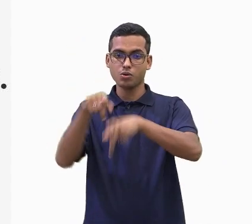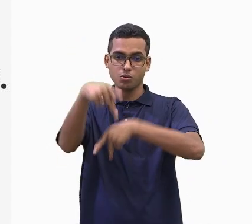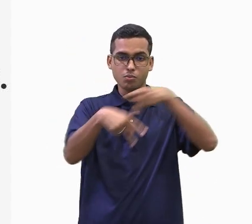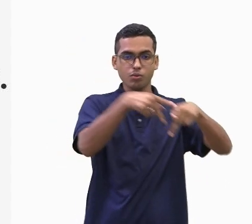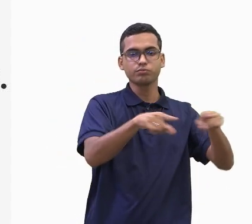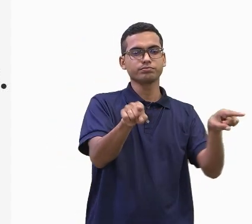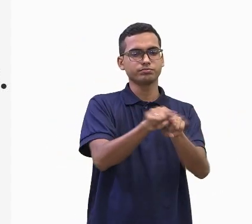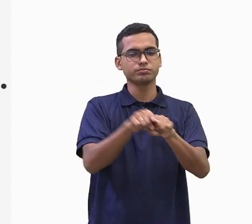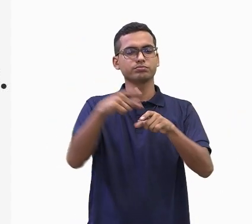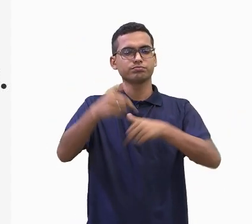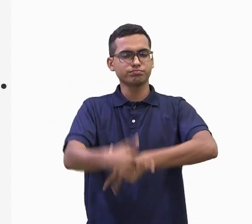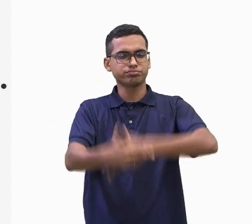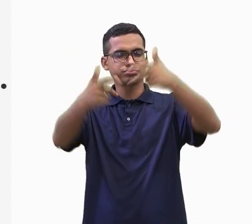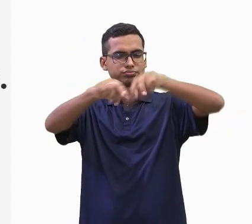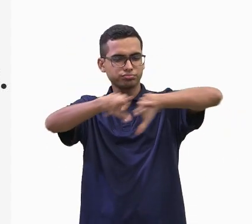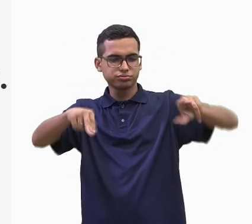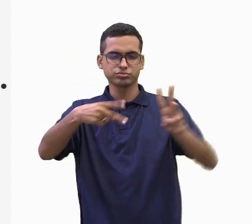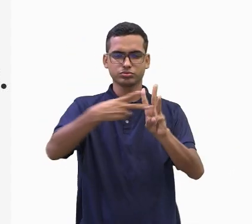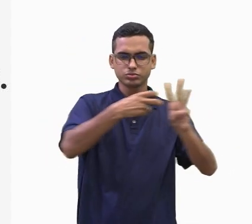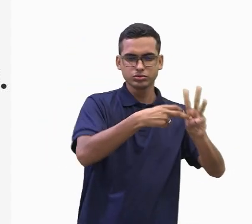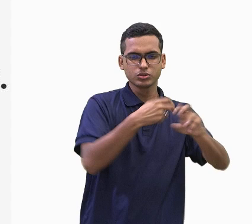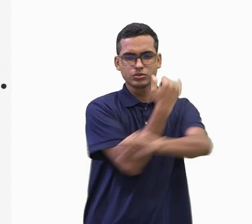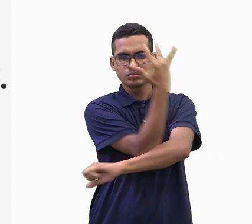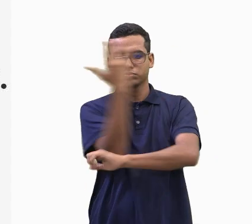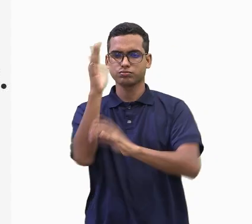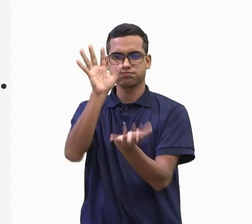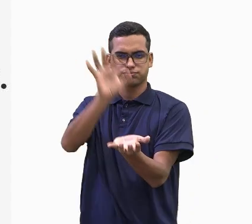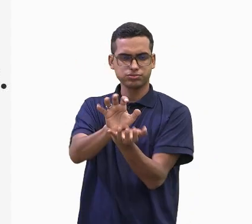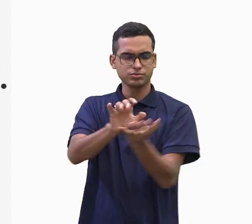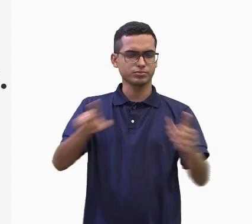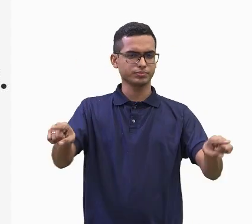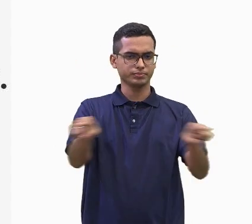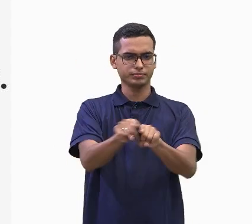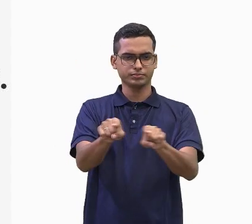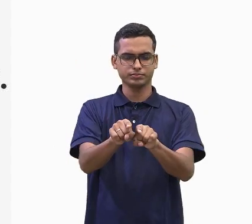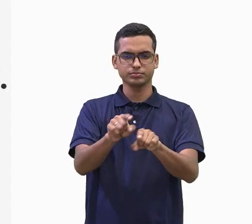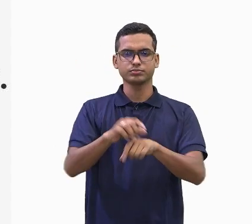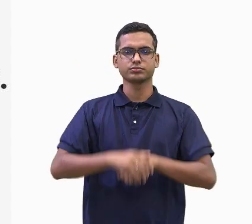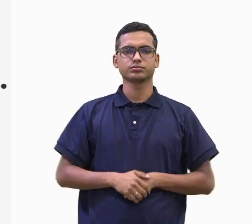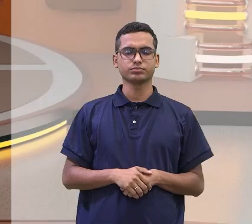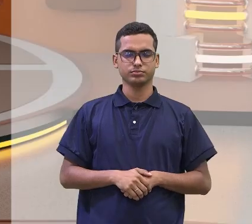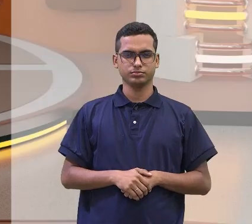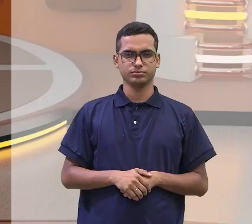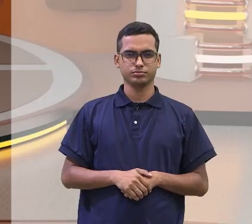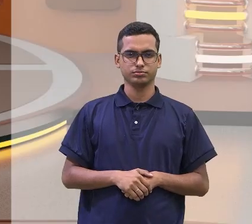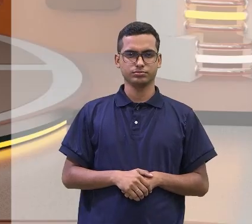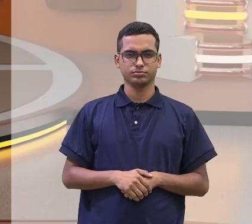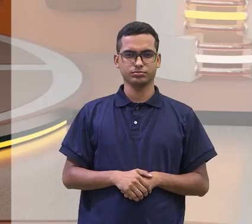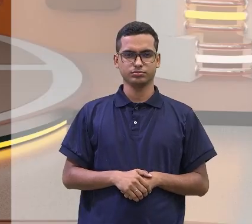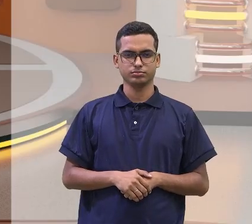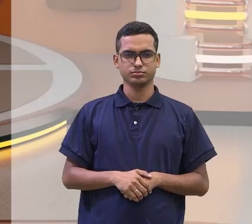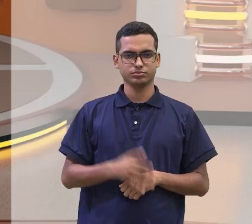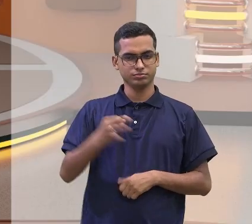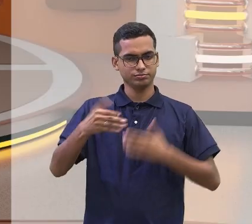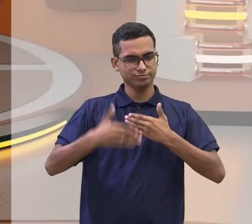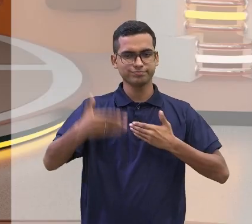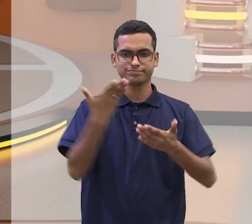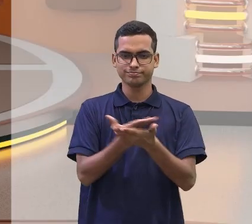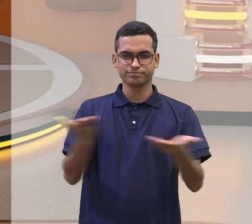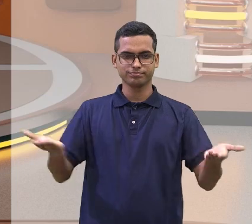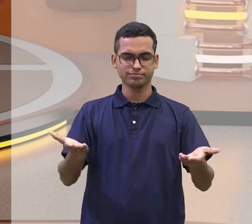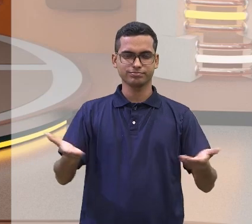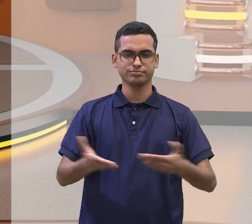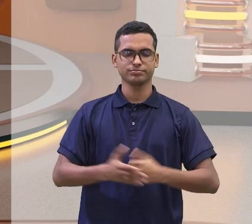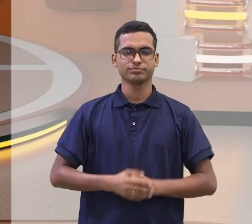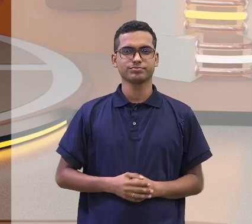diversas etnias e tribos indígenas das florestas tropicais, etc. Então, vamos lá dar início